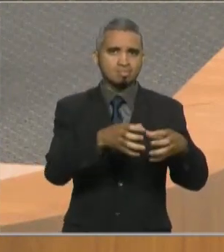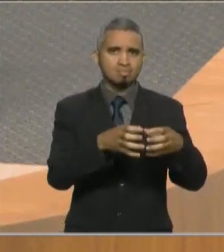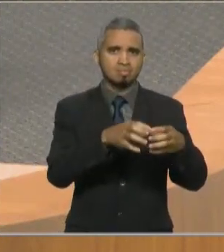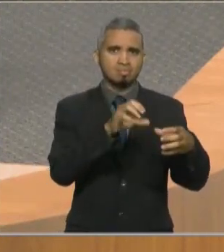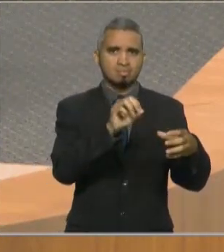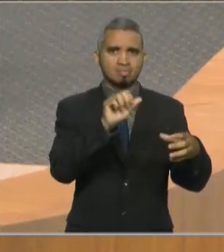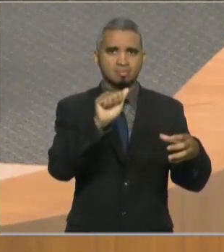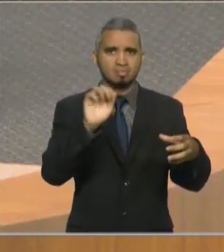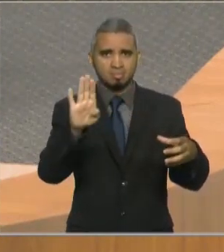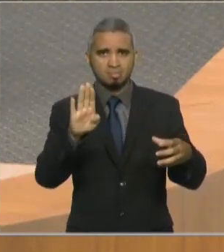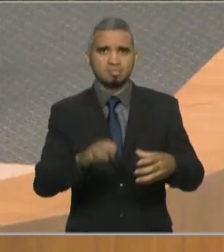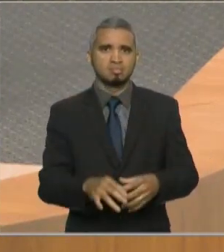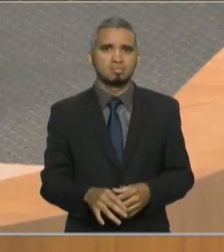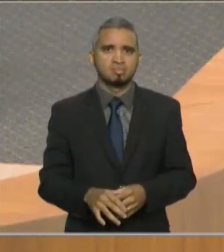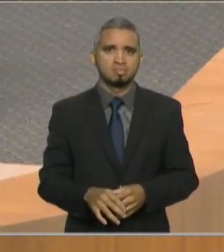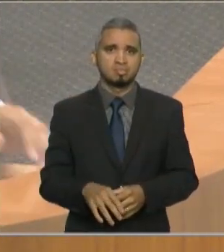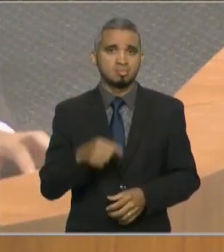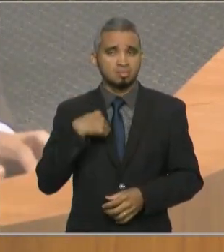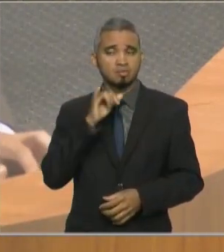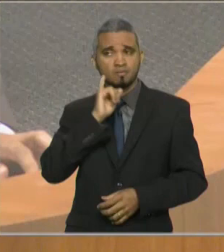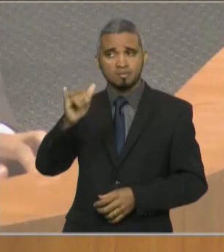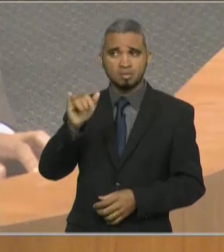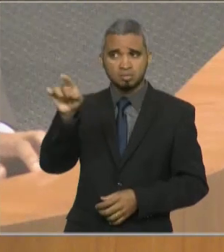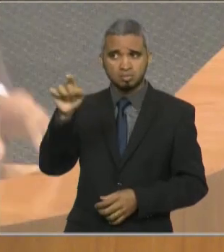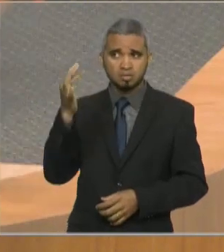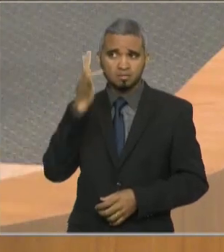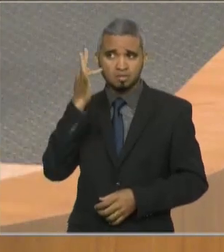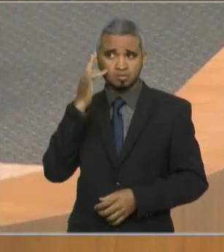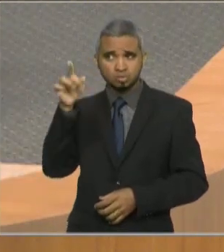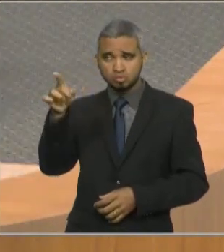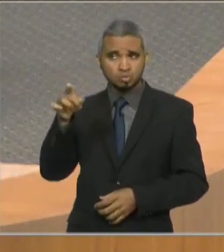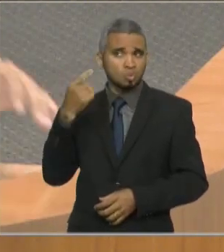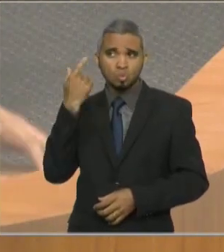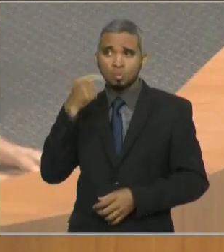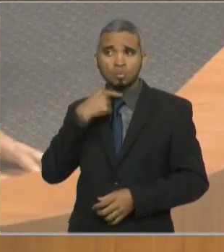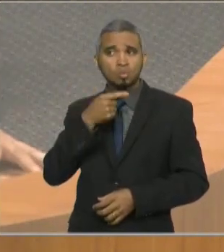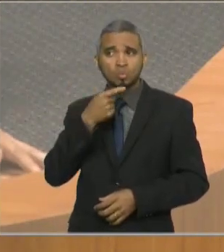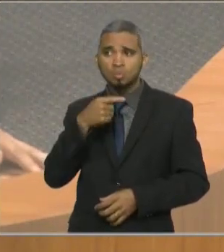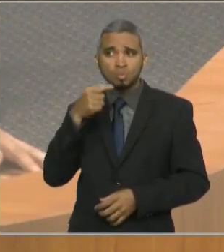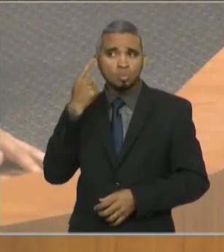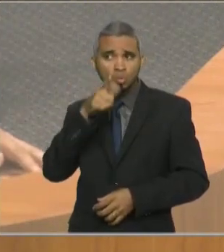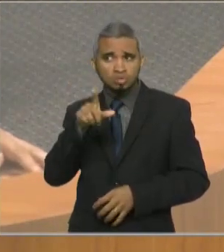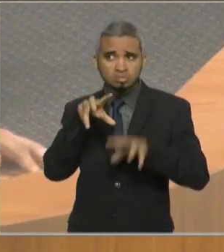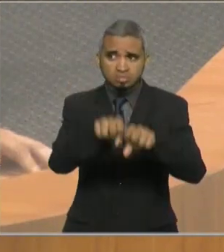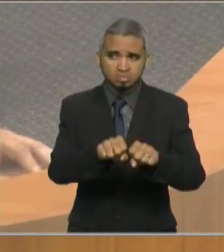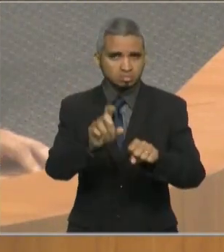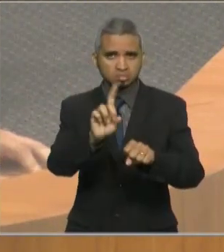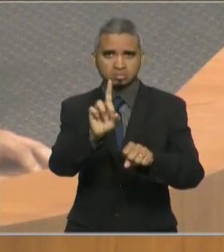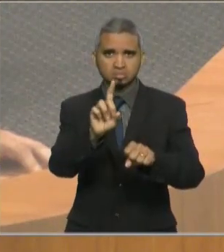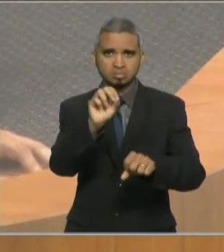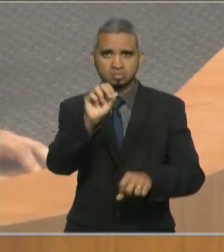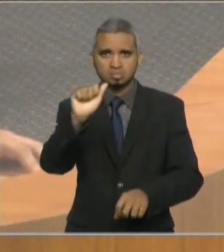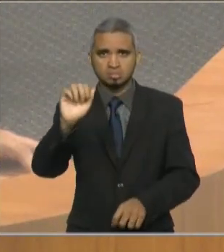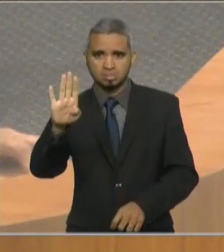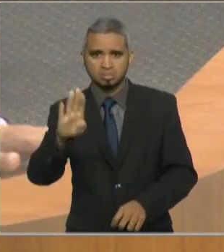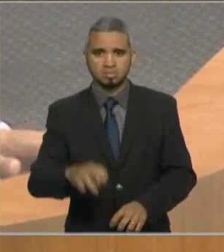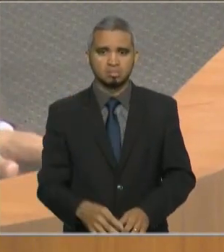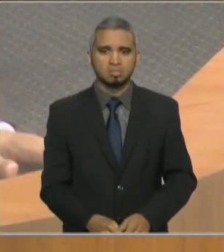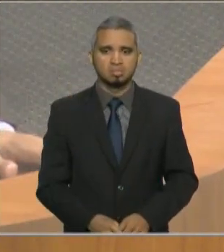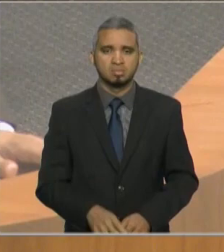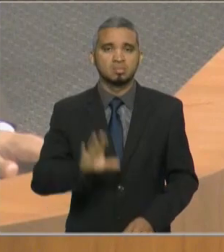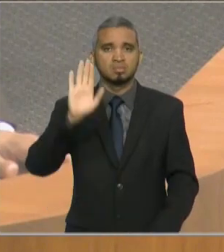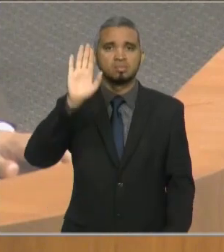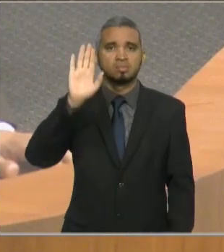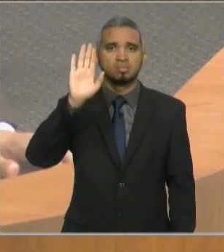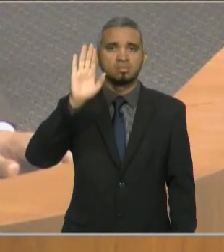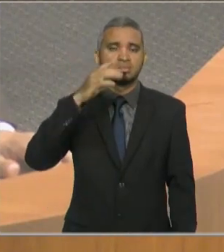Excelência não vai conseguir colocar a mão na OAB. Deputado Wellington. A OAB é independente. Deputado Wellington. Deputado